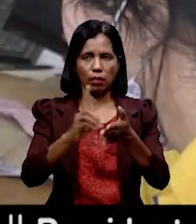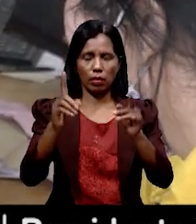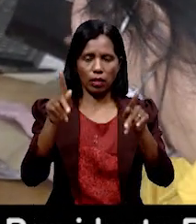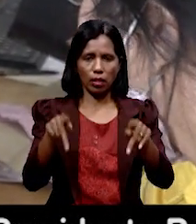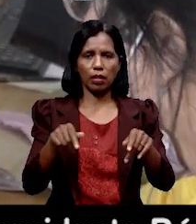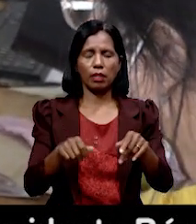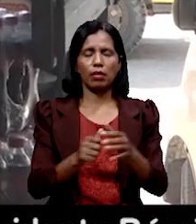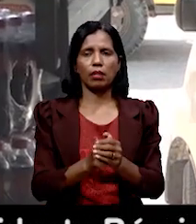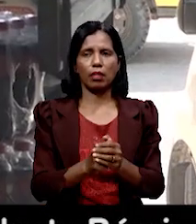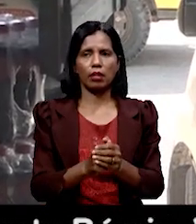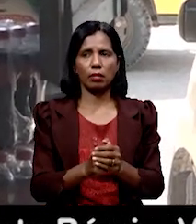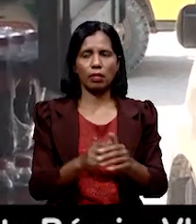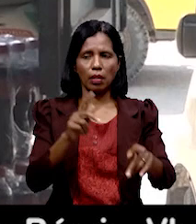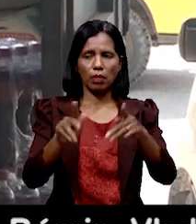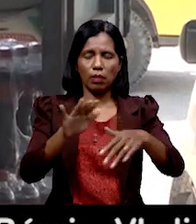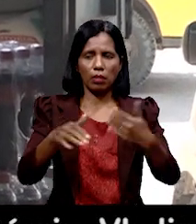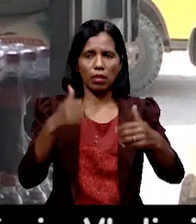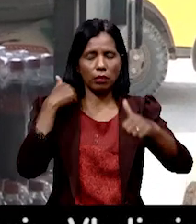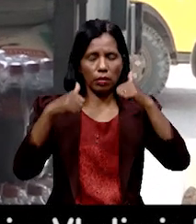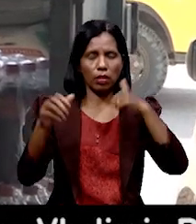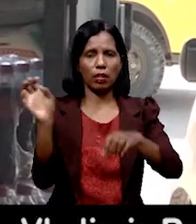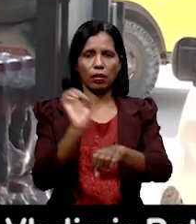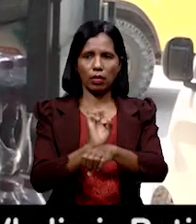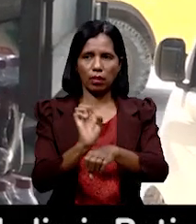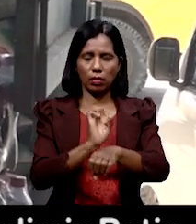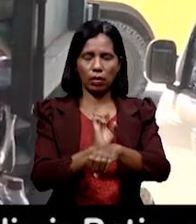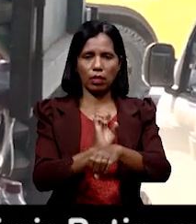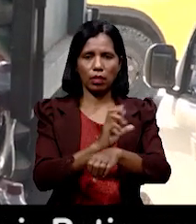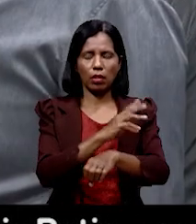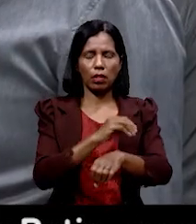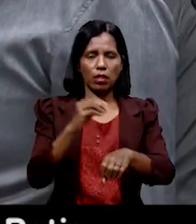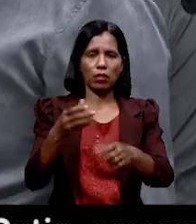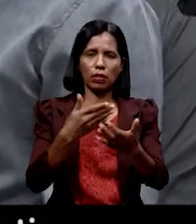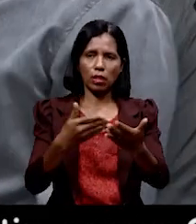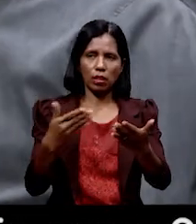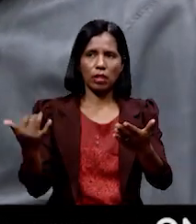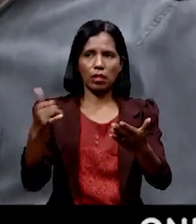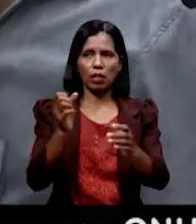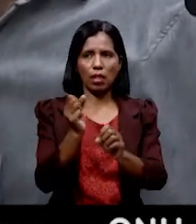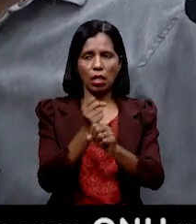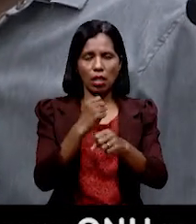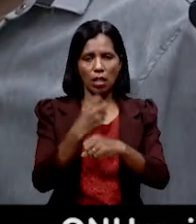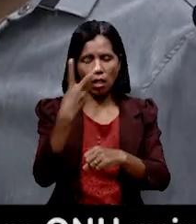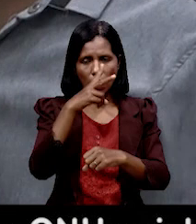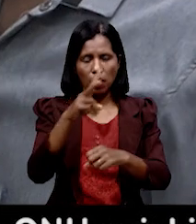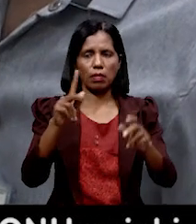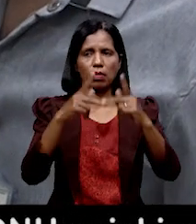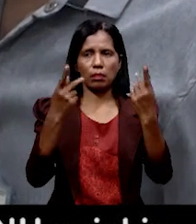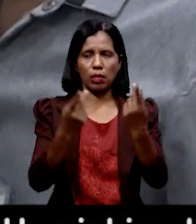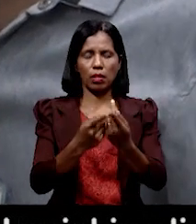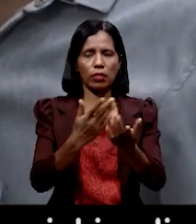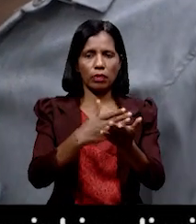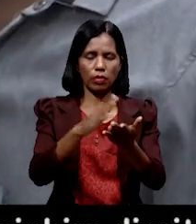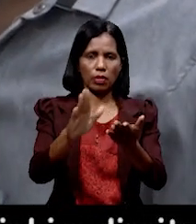Autoridade de inspeção no fiscalização atividade econômica sanitária no alimentar, halo inspeção ba companhia distribuidor